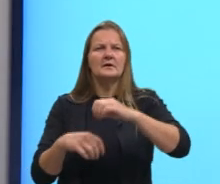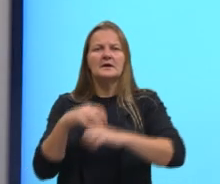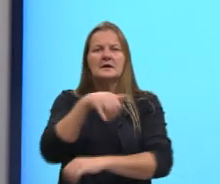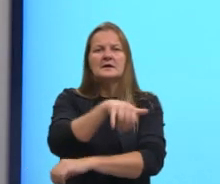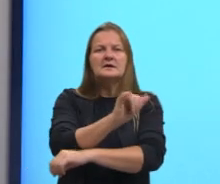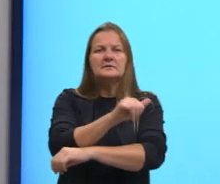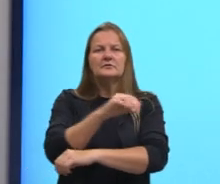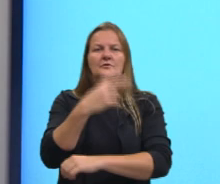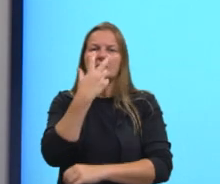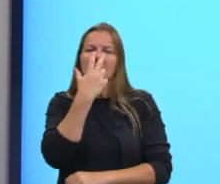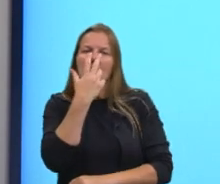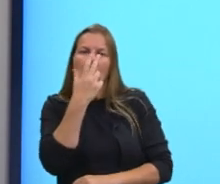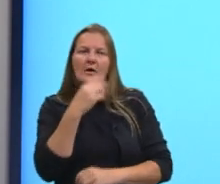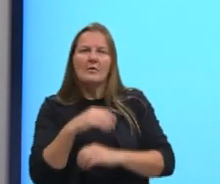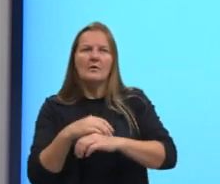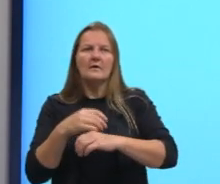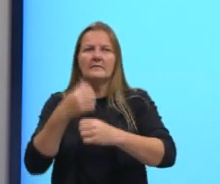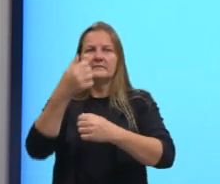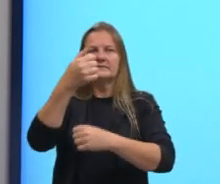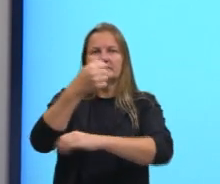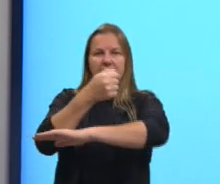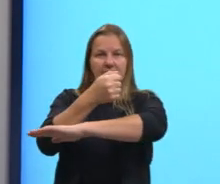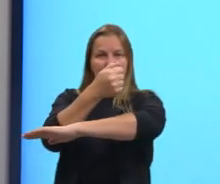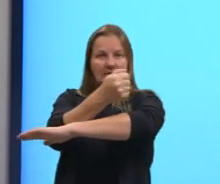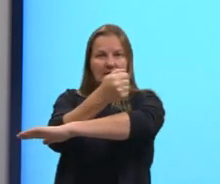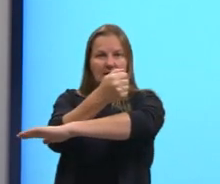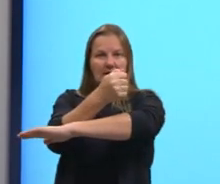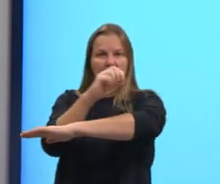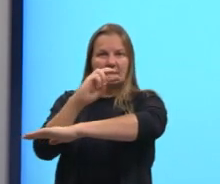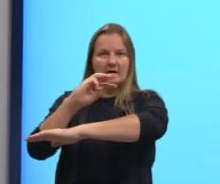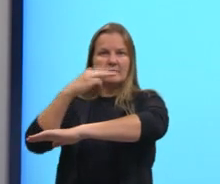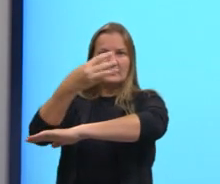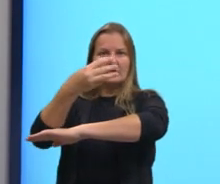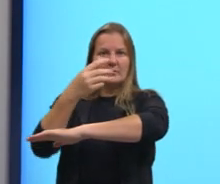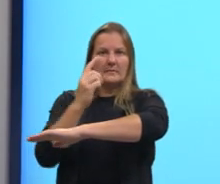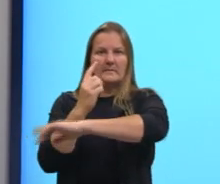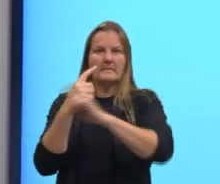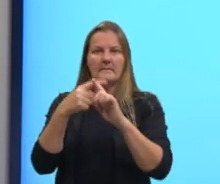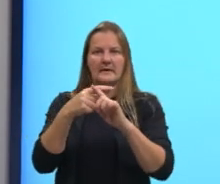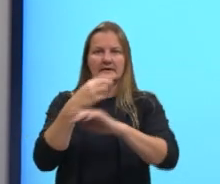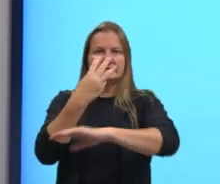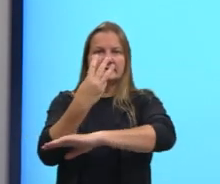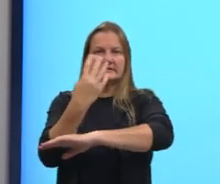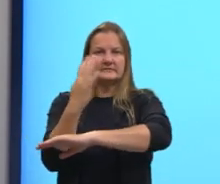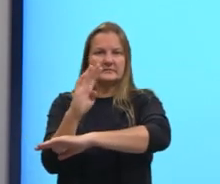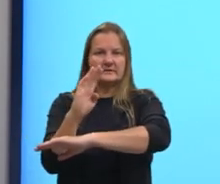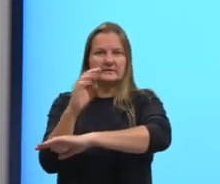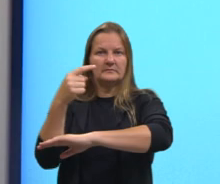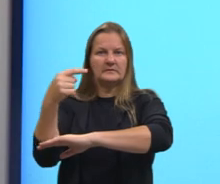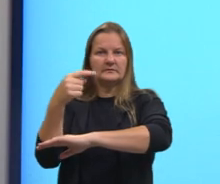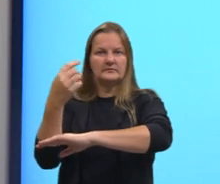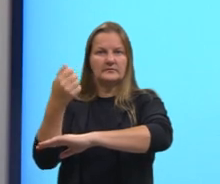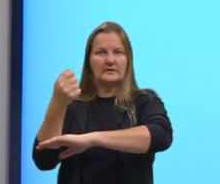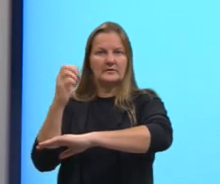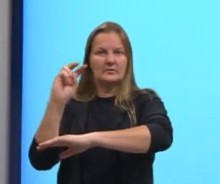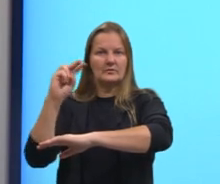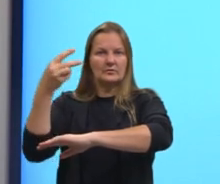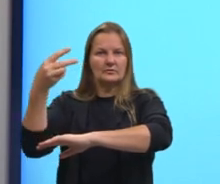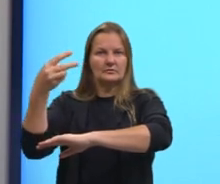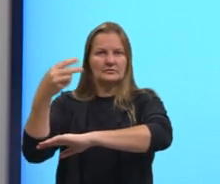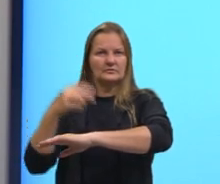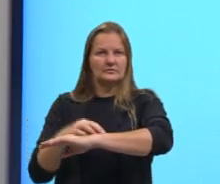= elevado ao cubo mais 3B sobre a menos B ao quadrado